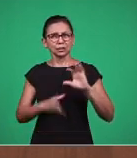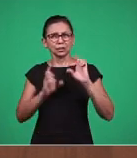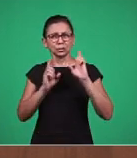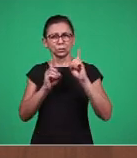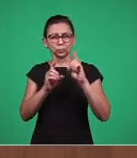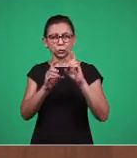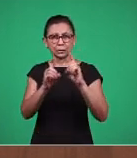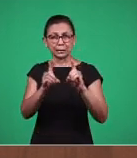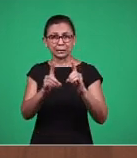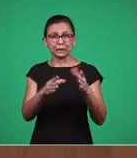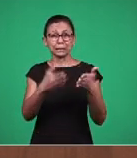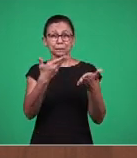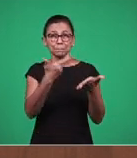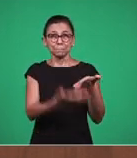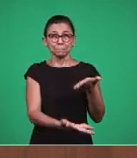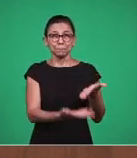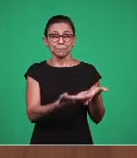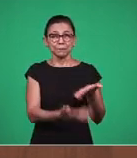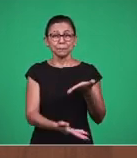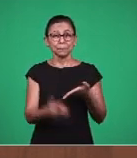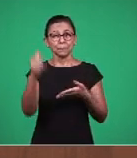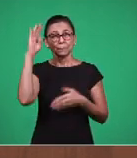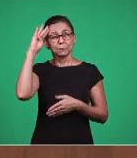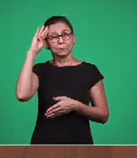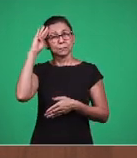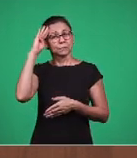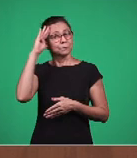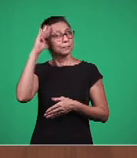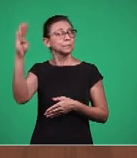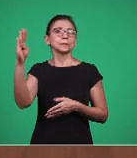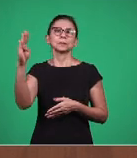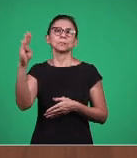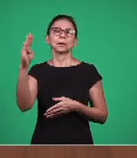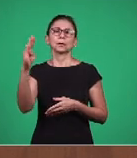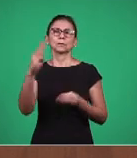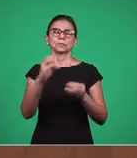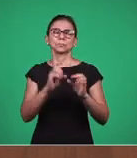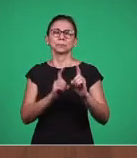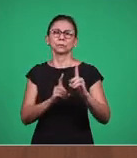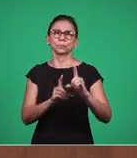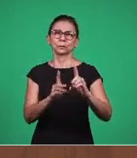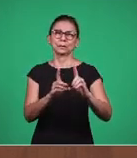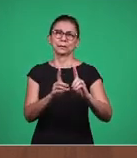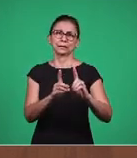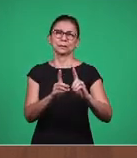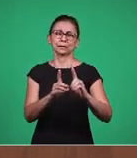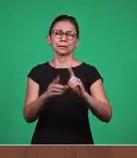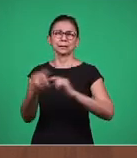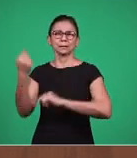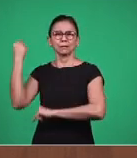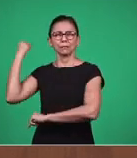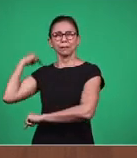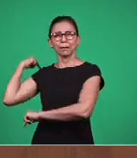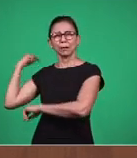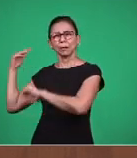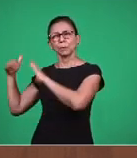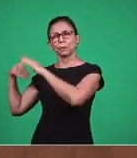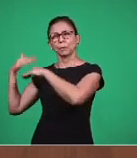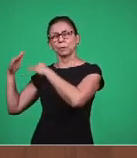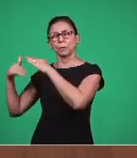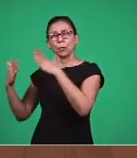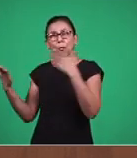fundamentos doutrinários que trouxeram a igreja fiel até aqui e que são os